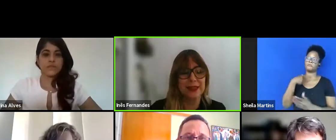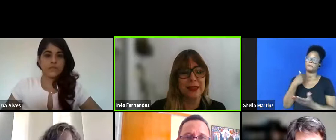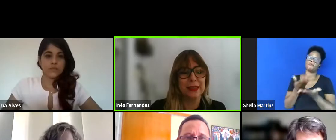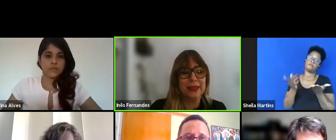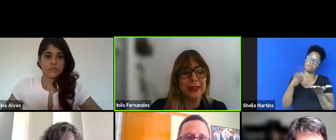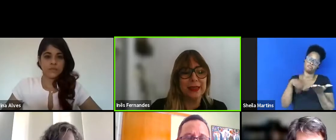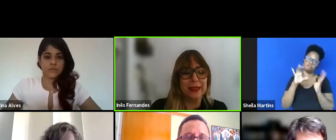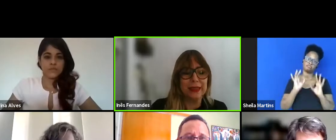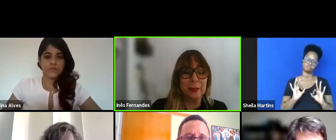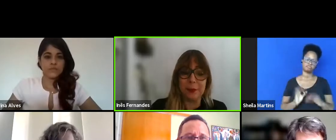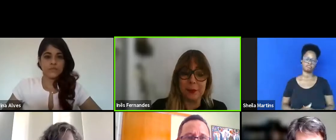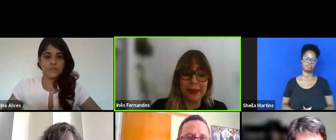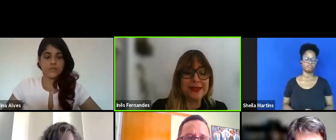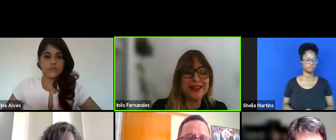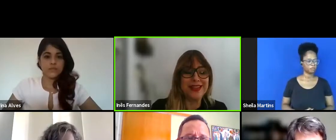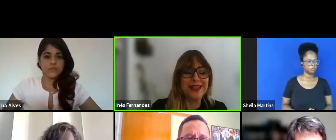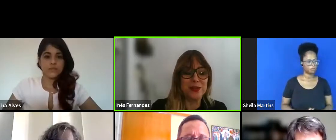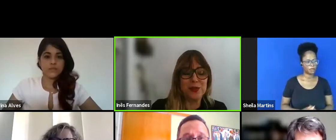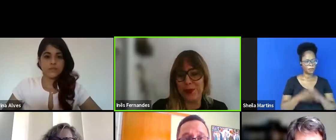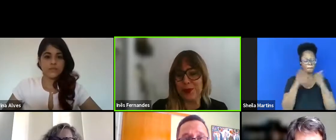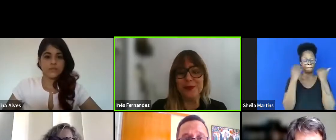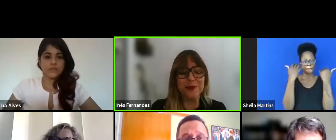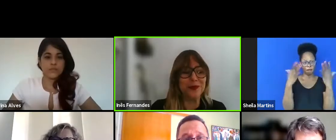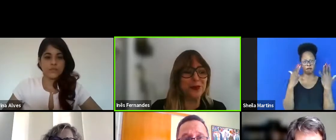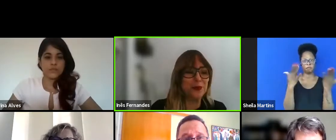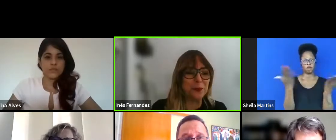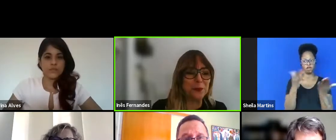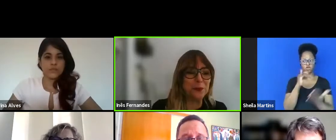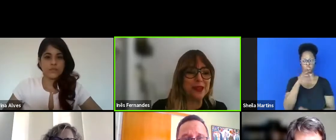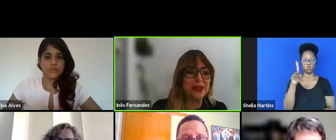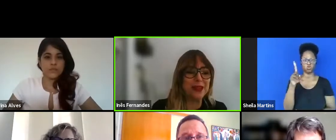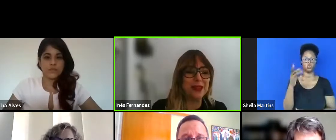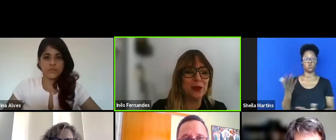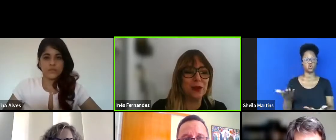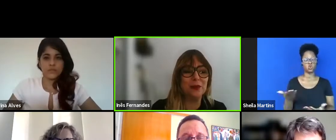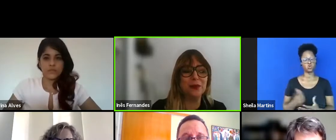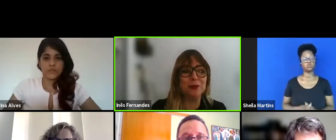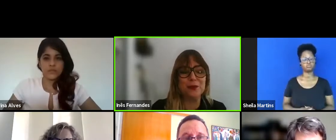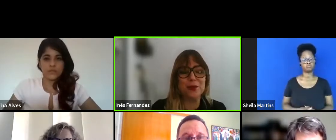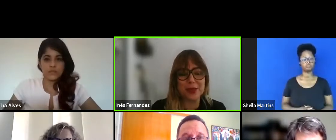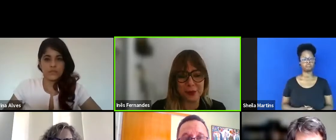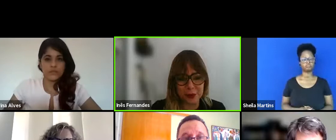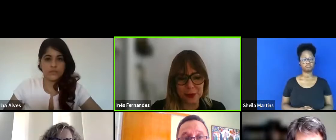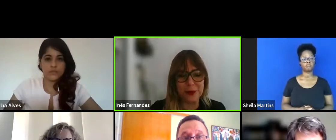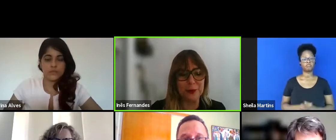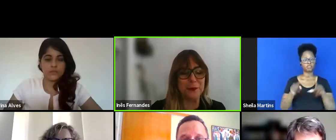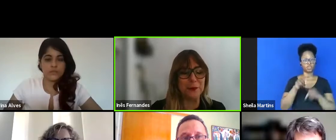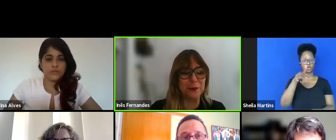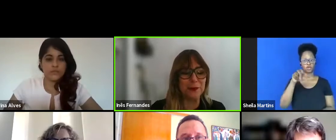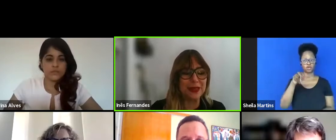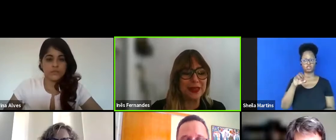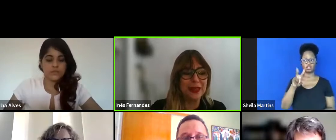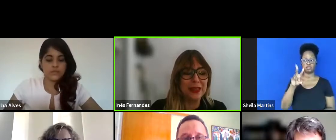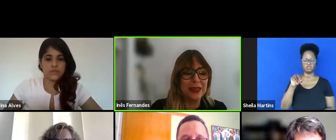nós. Parabéns a João, enfim, e ao professor Savino